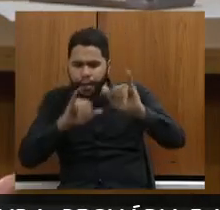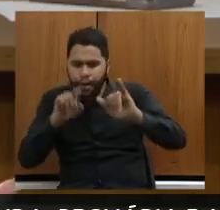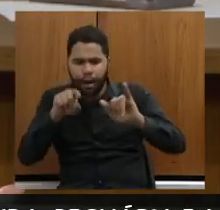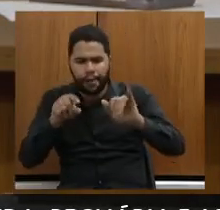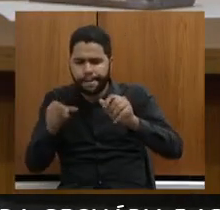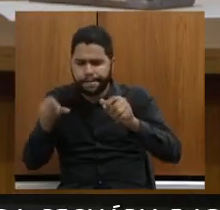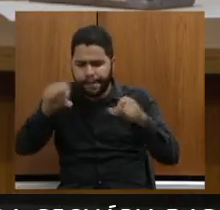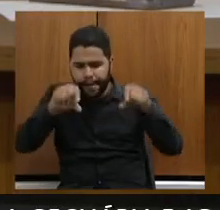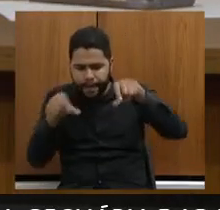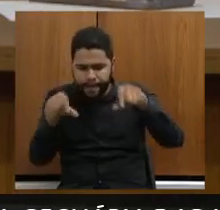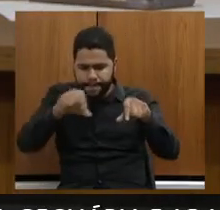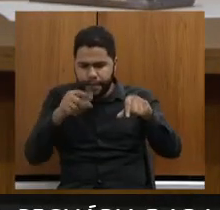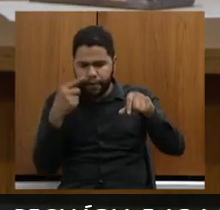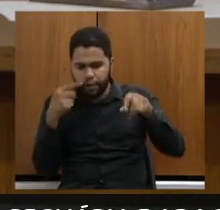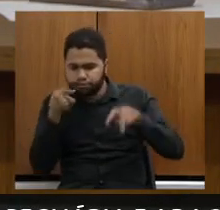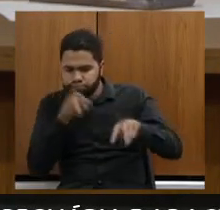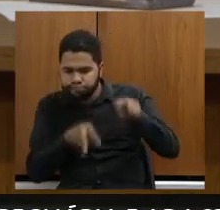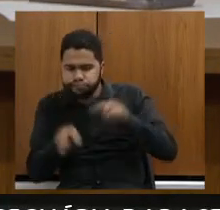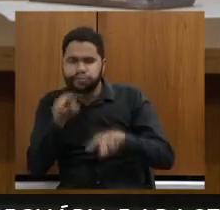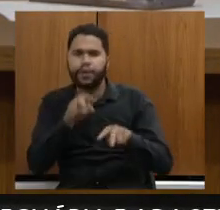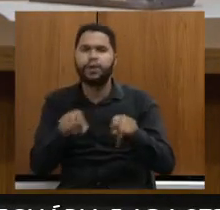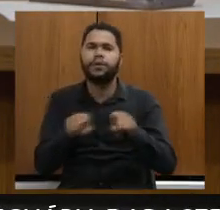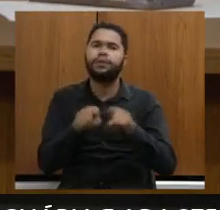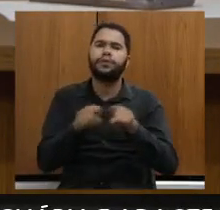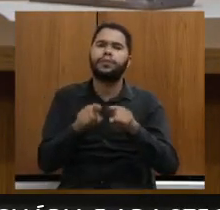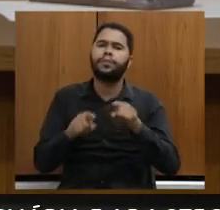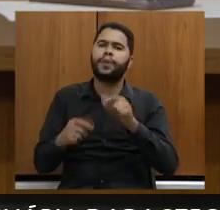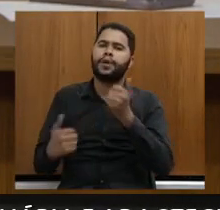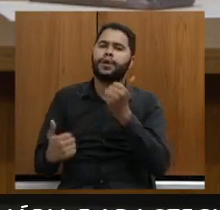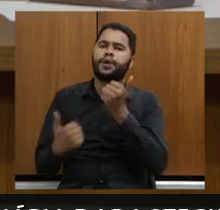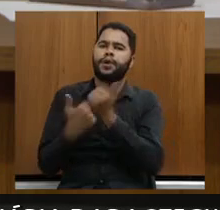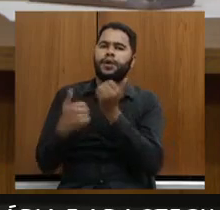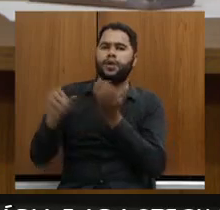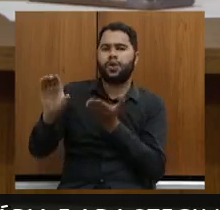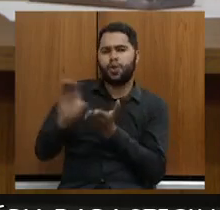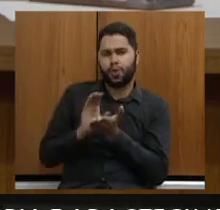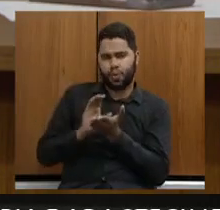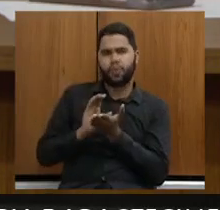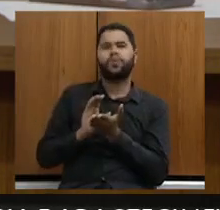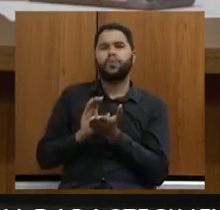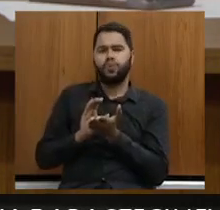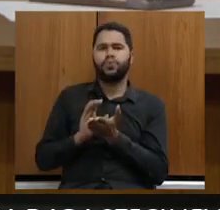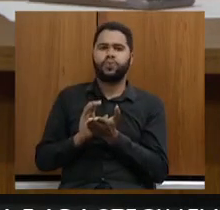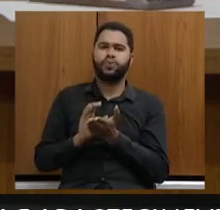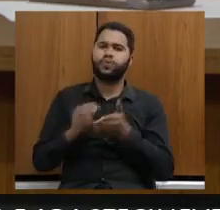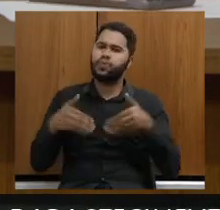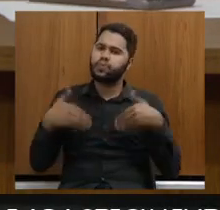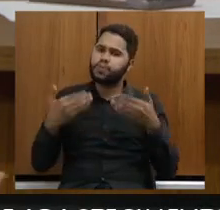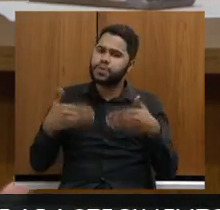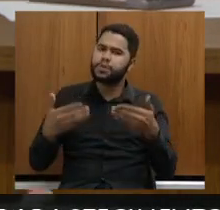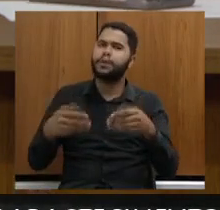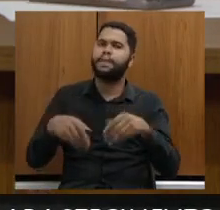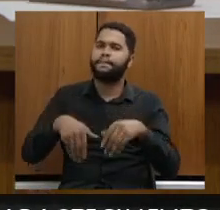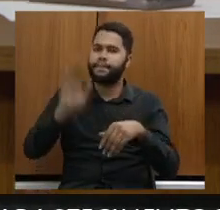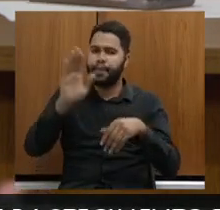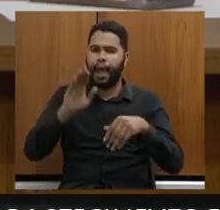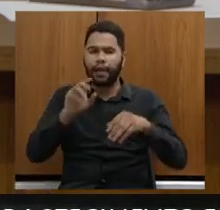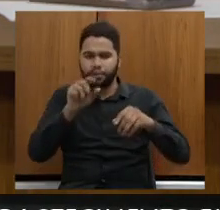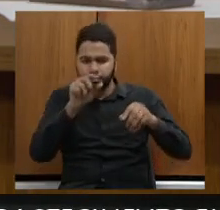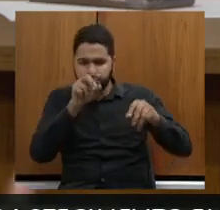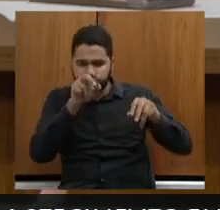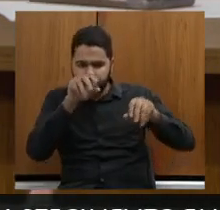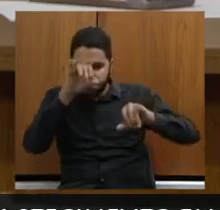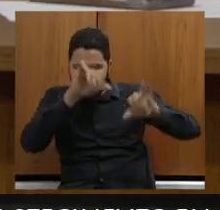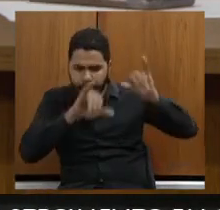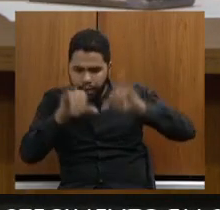diabo Doutor facilitar a análise a gente conseguiu recurso Ministério pelo tanto mais recursos para levar mais laboratório de